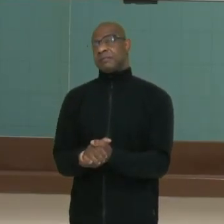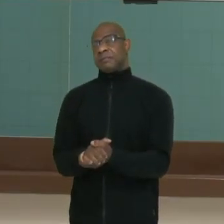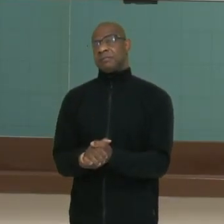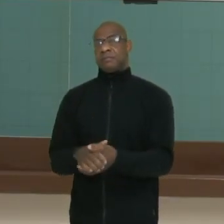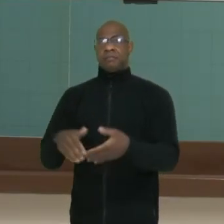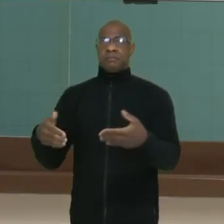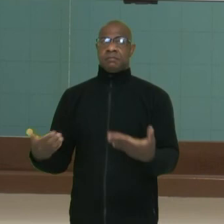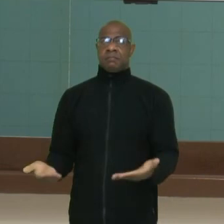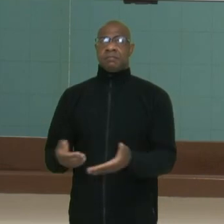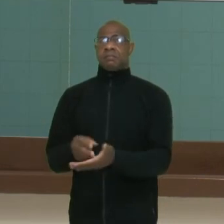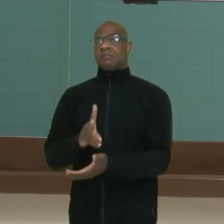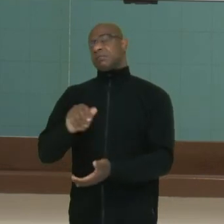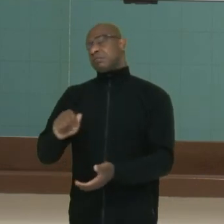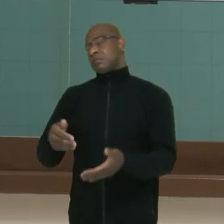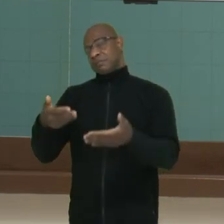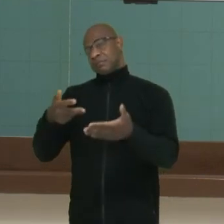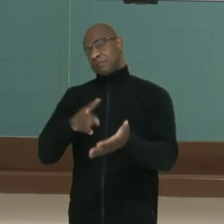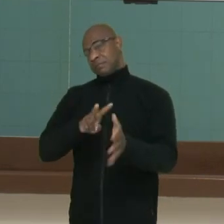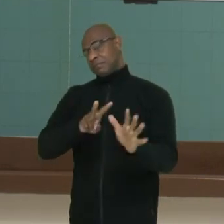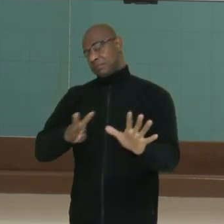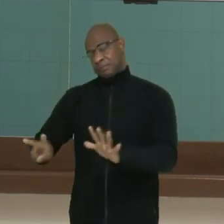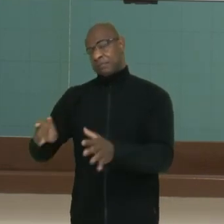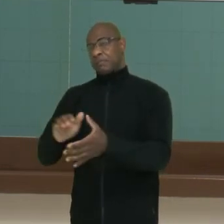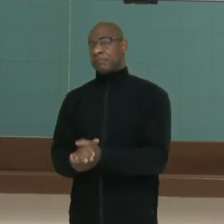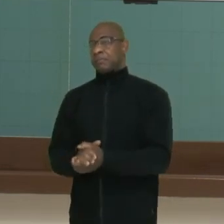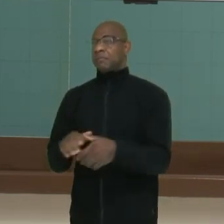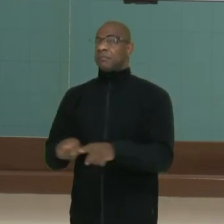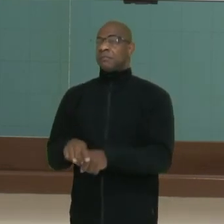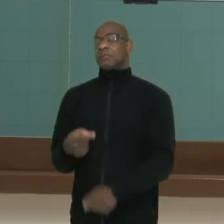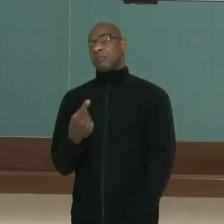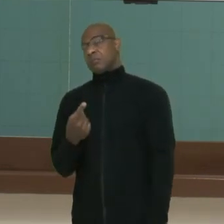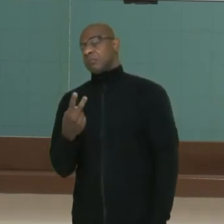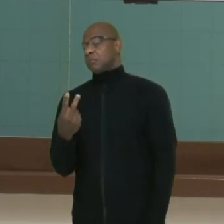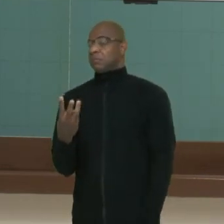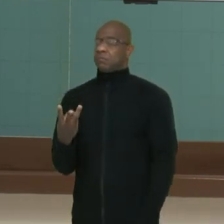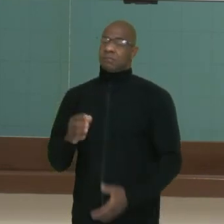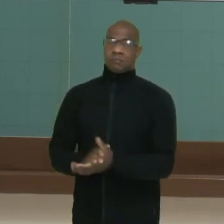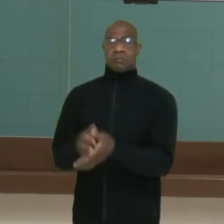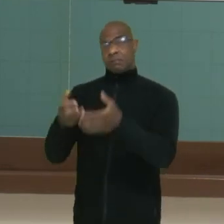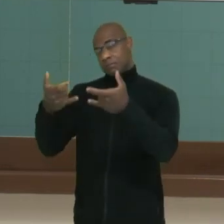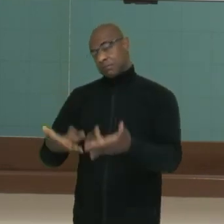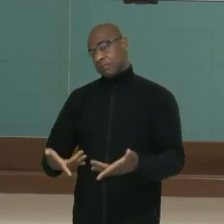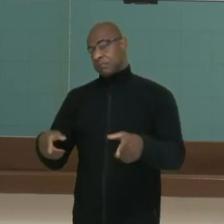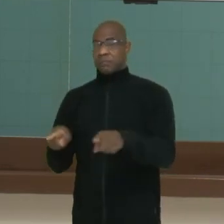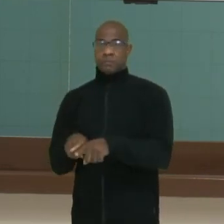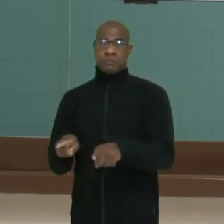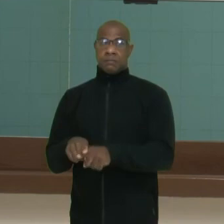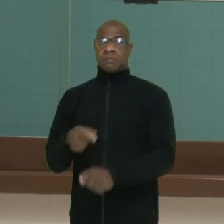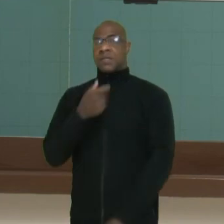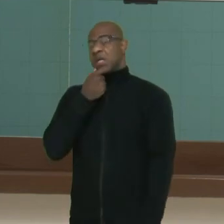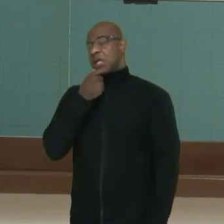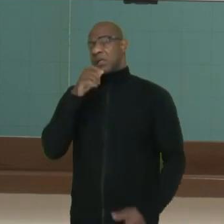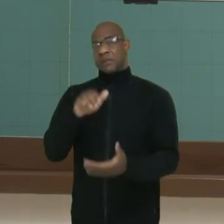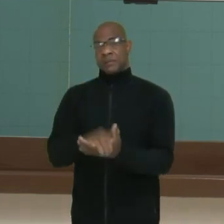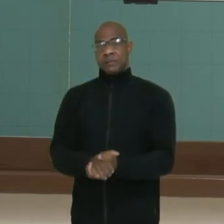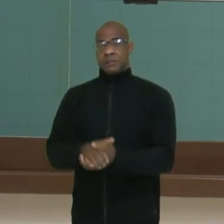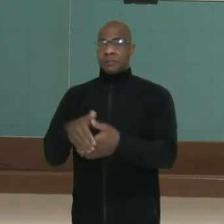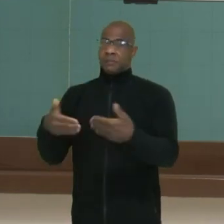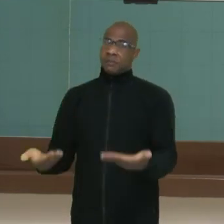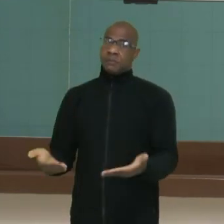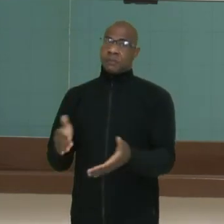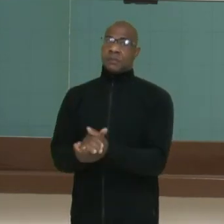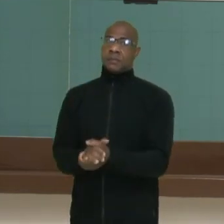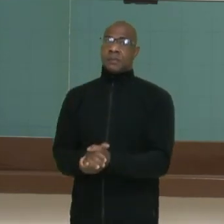quais são os dias da semana, se é um dia só na semana, se são dois, você vai dizer os dias da semana em inglês. E temos mais